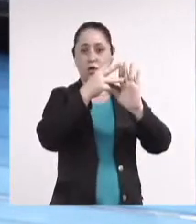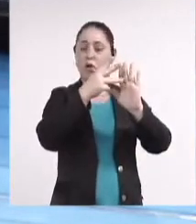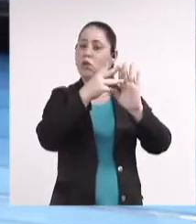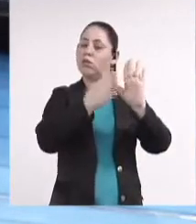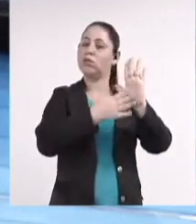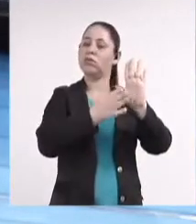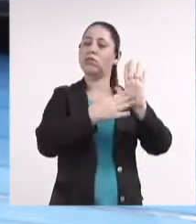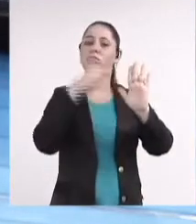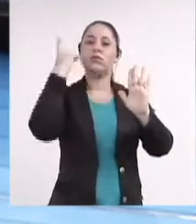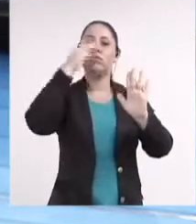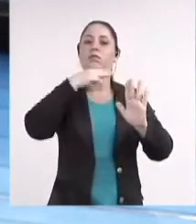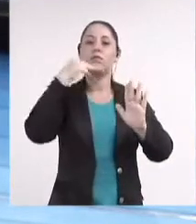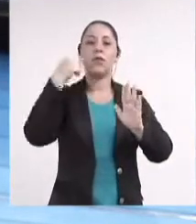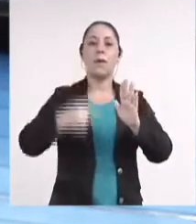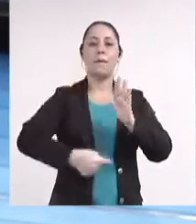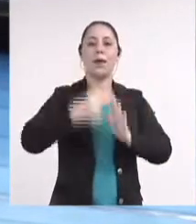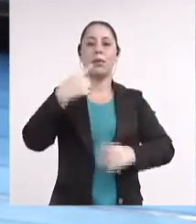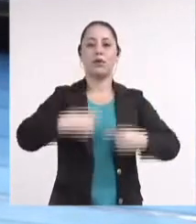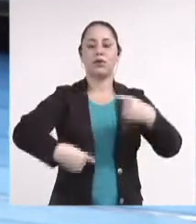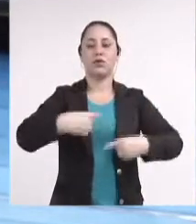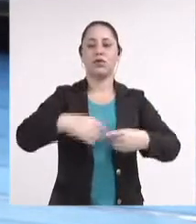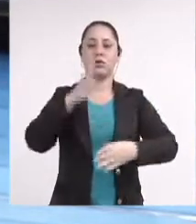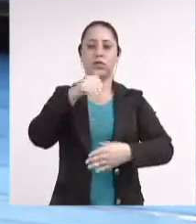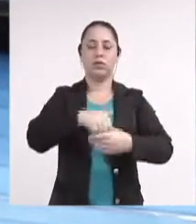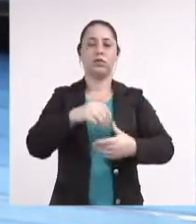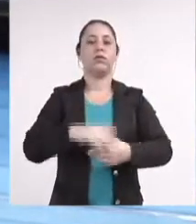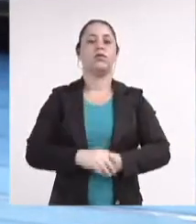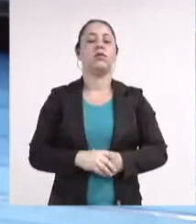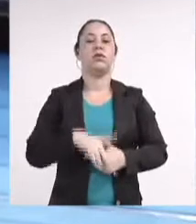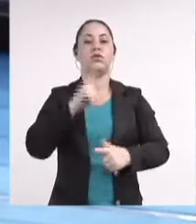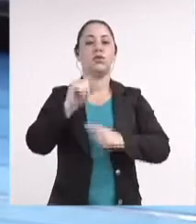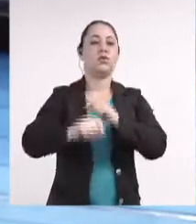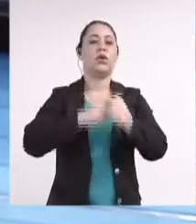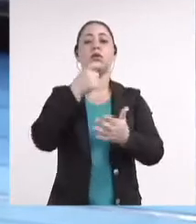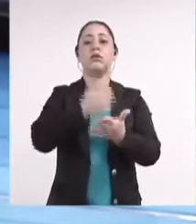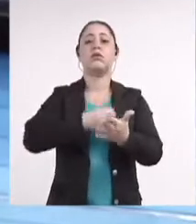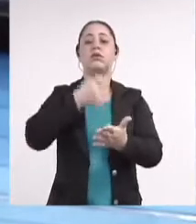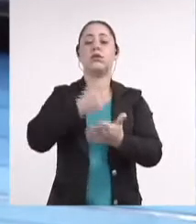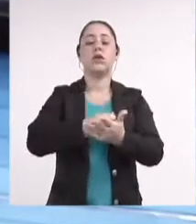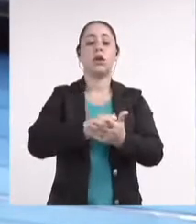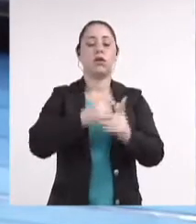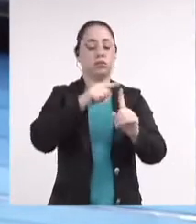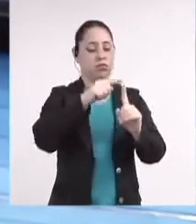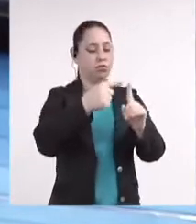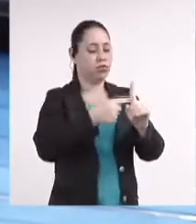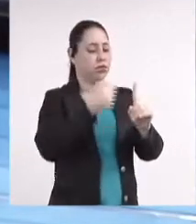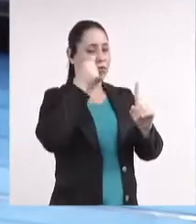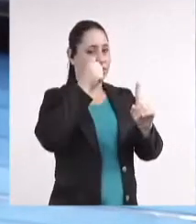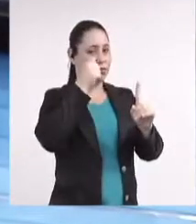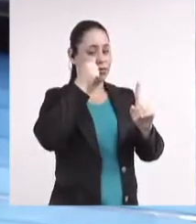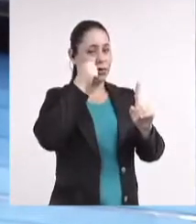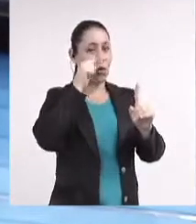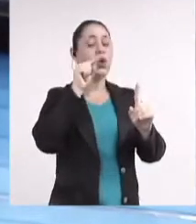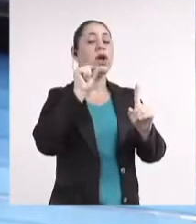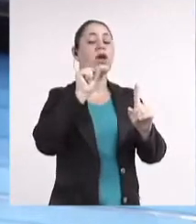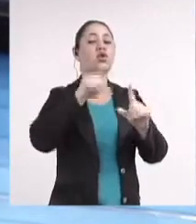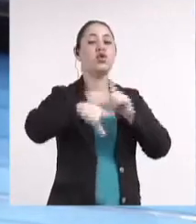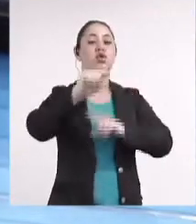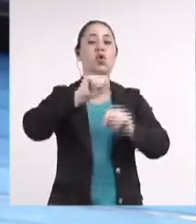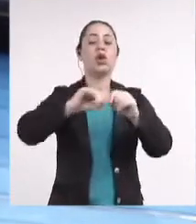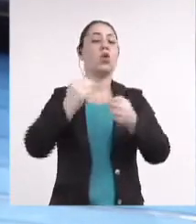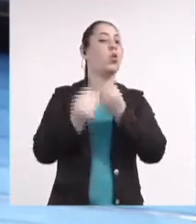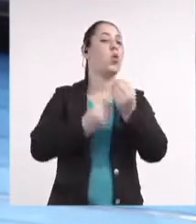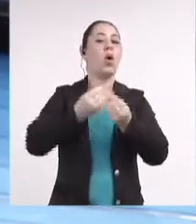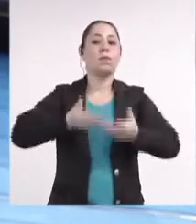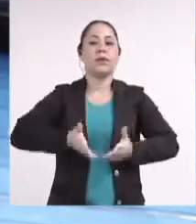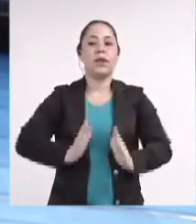deputado Marçal Filho, entra em primeira discussão e votação. Trata-se da garantia à gestante do direito de optar ou não pela cesariana. Uma